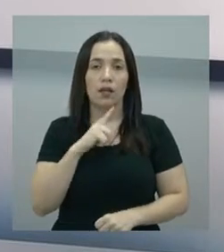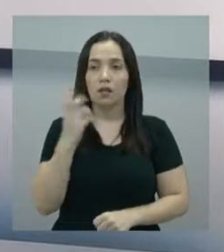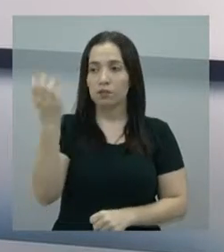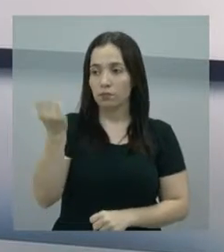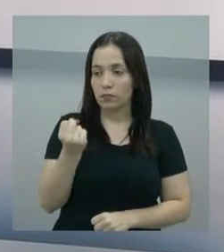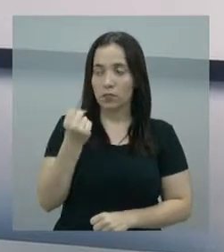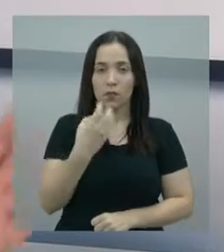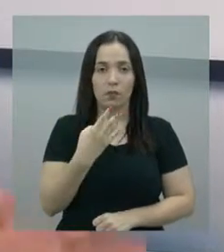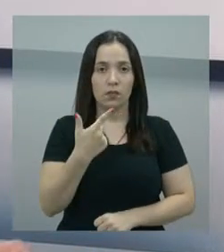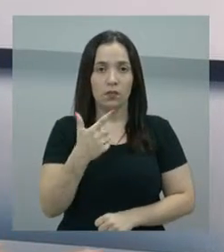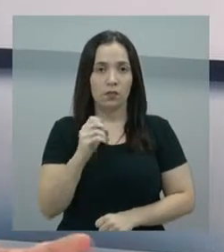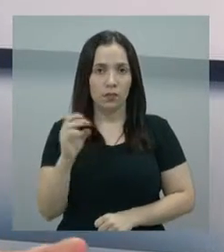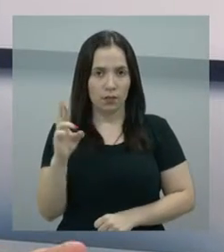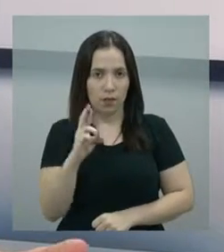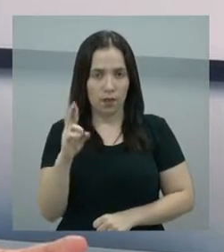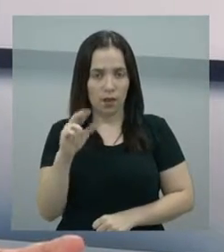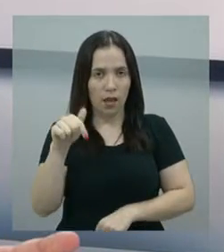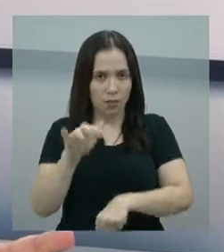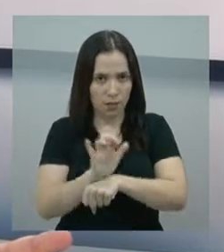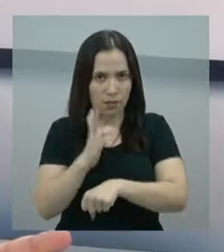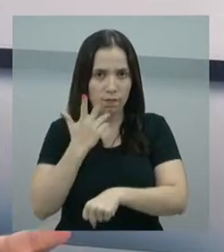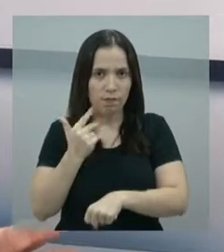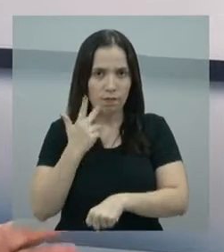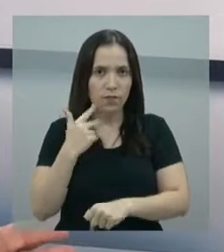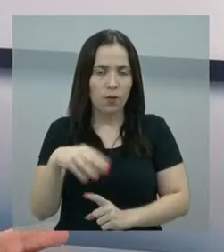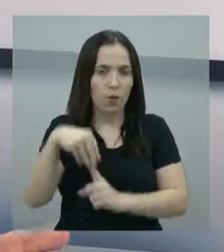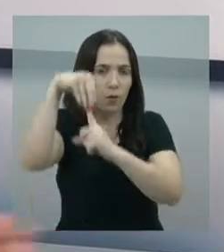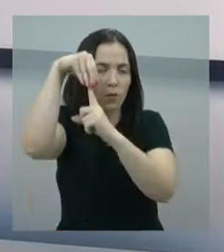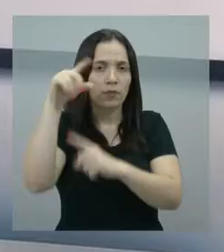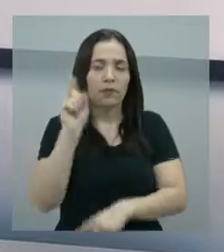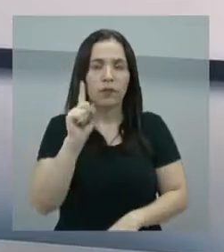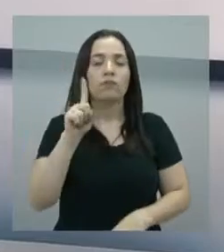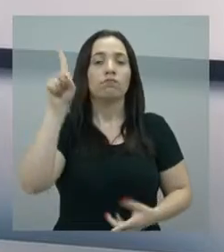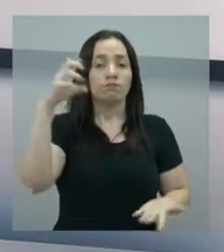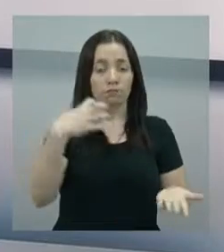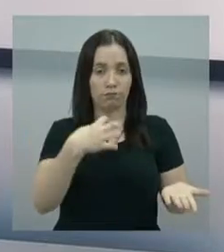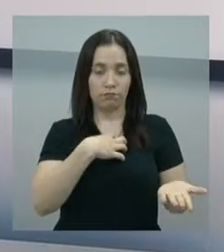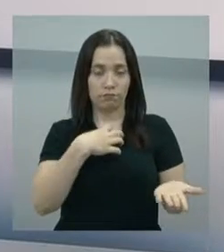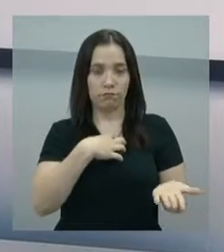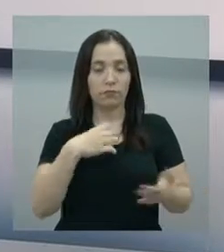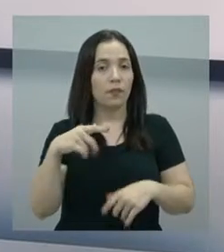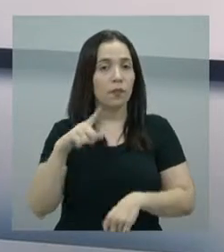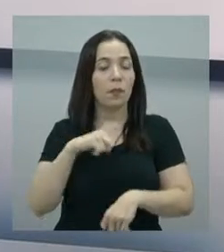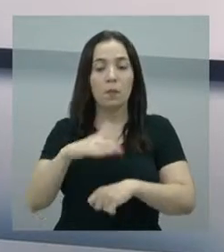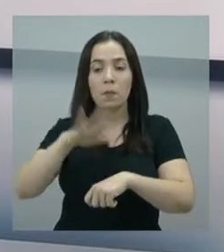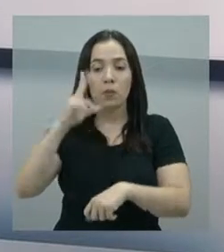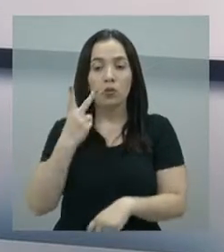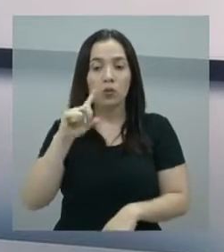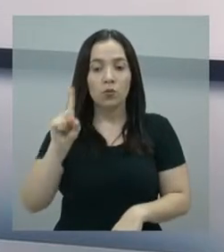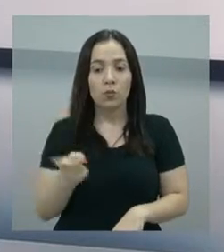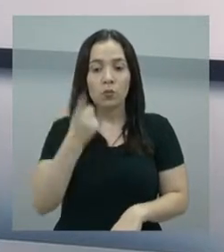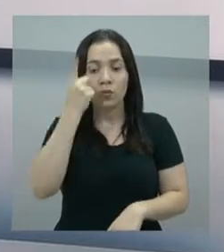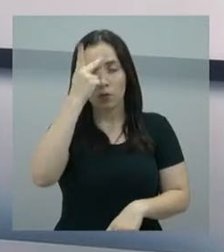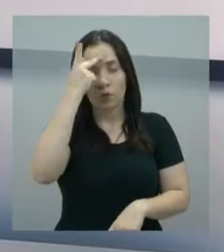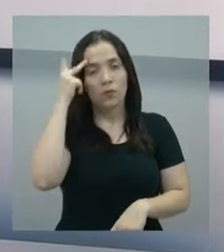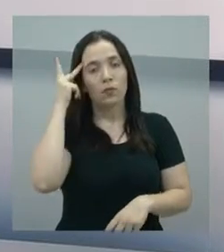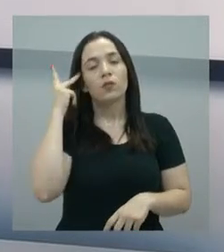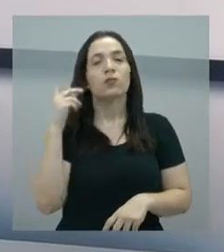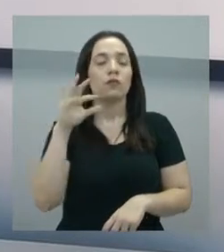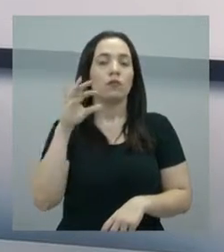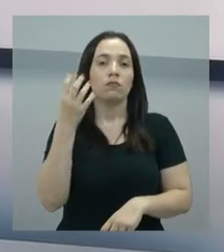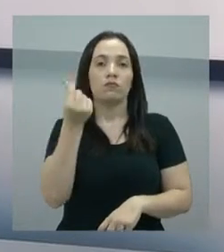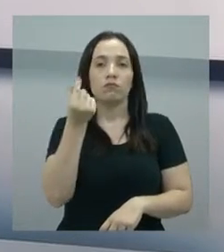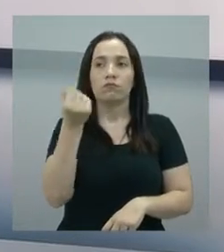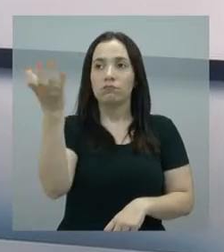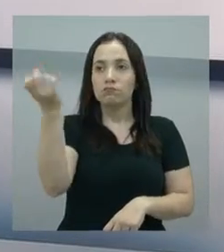R$420. Não é a questão do Ceará. Lá na Bahia, são mais de 2 milhões de baianos e vivem com menos disso